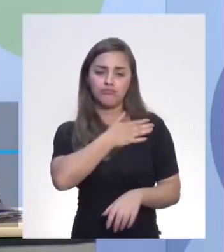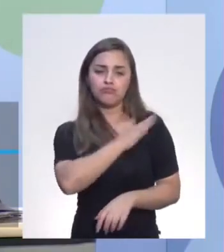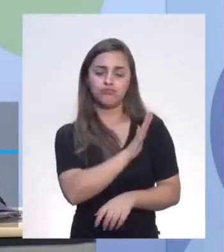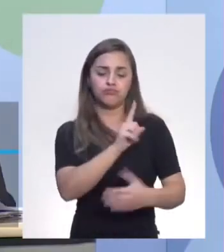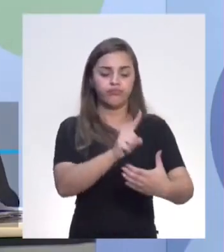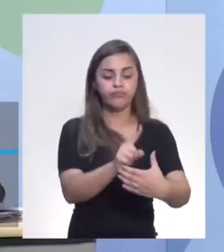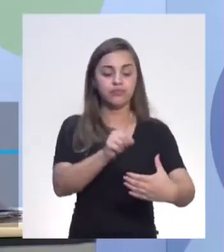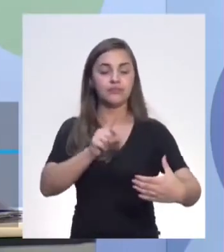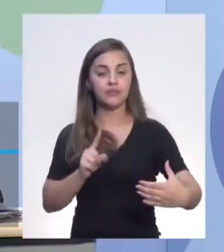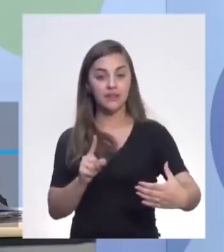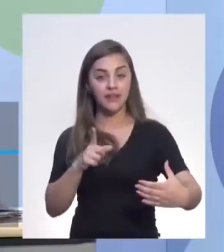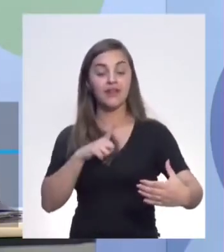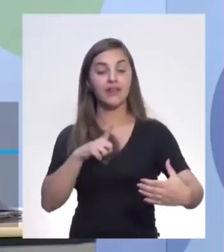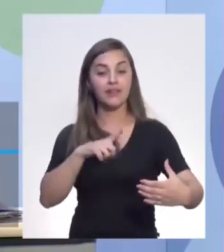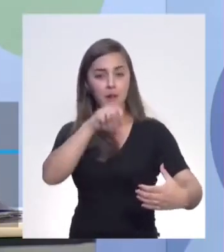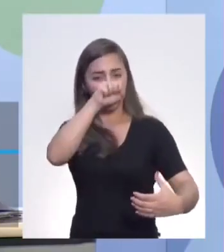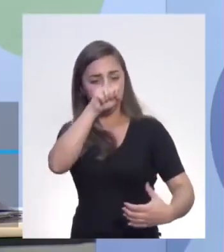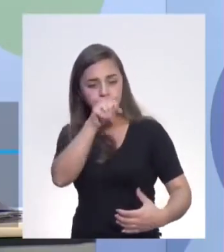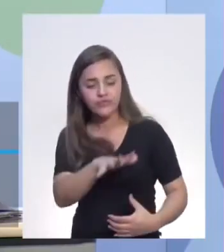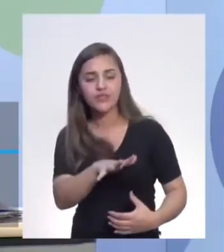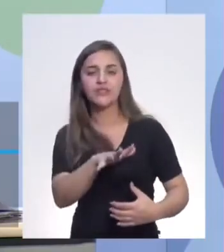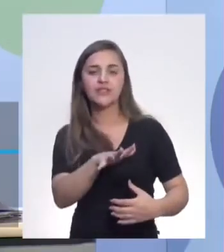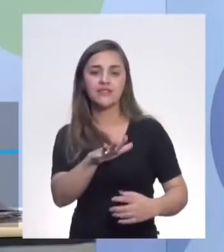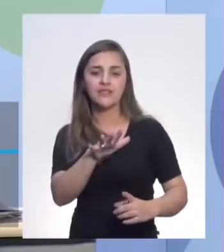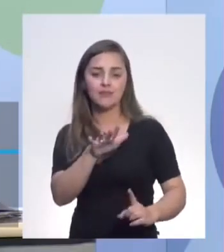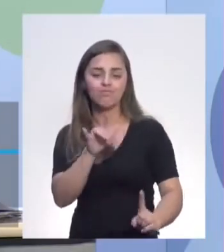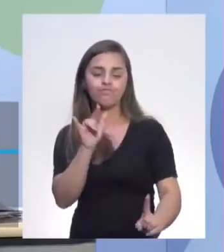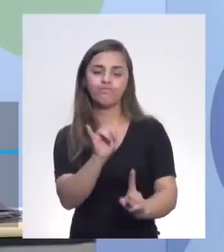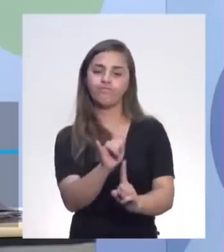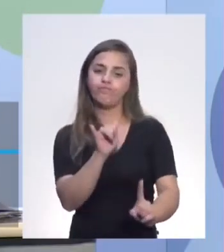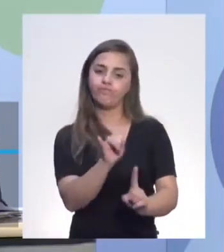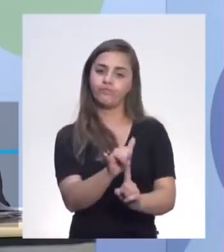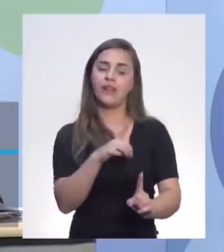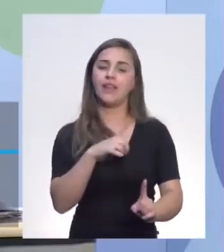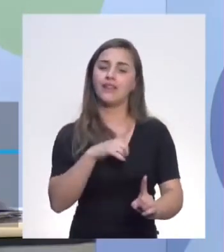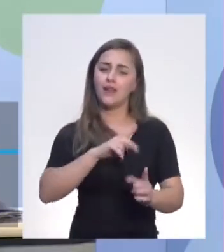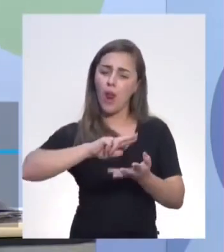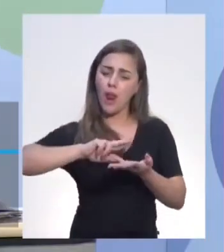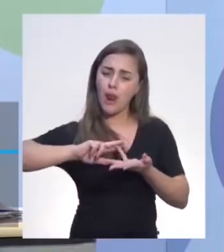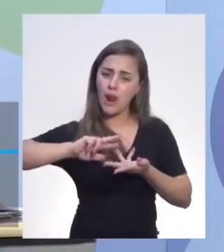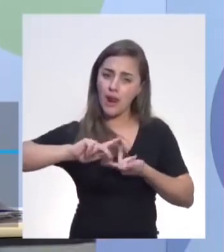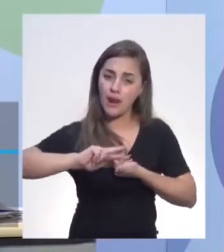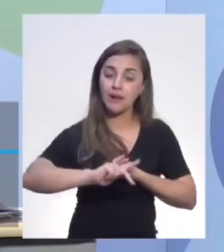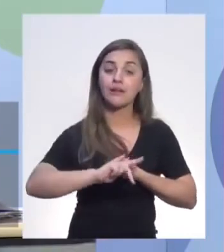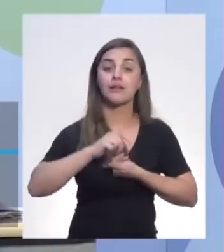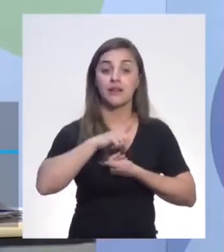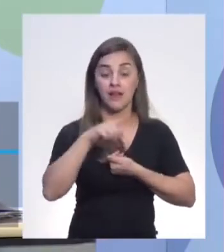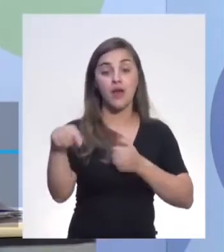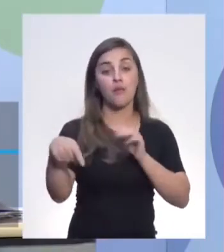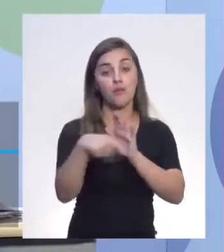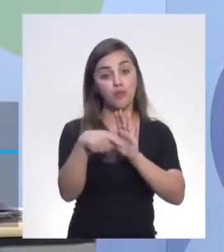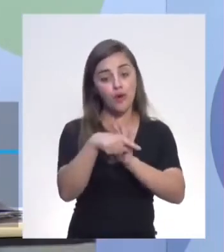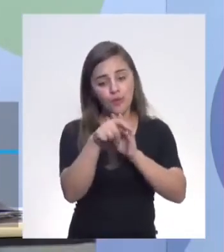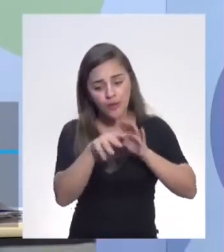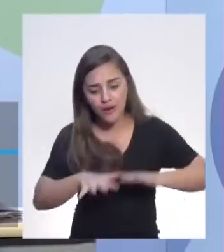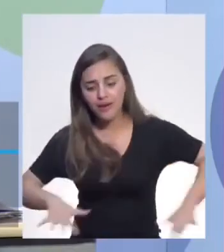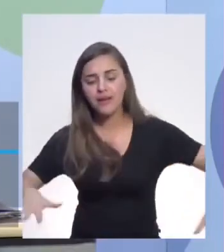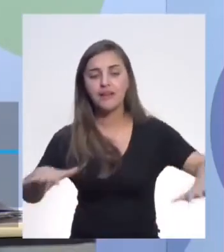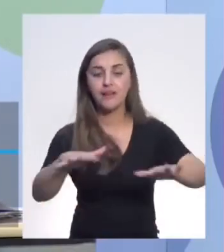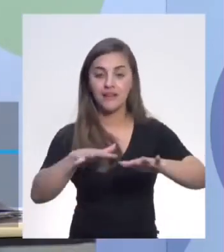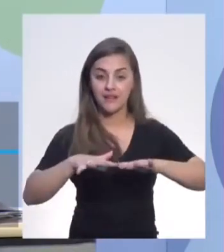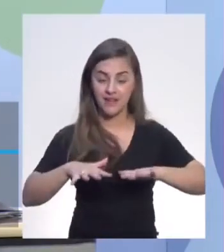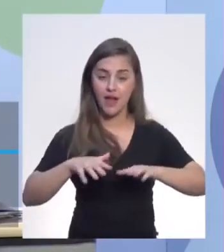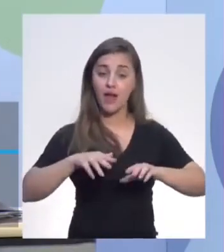sofre a violência em todos os âmbitos. Esse é o cenário que é combatido pelo movimento negro. Esse movimento negro